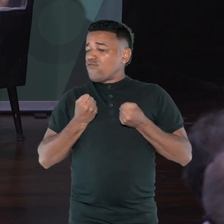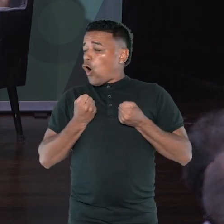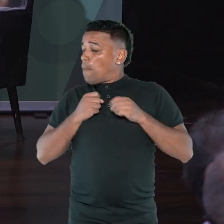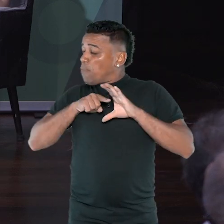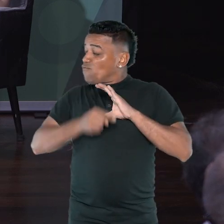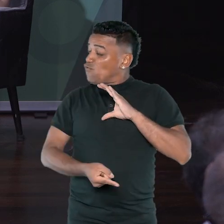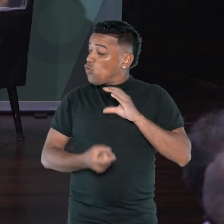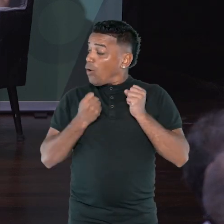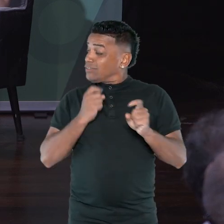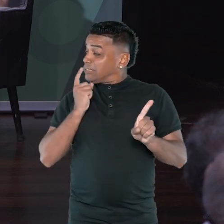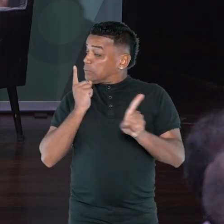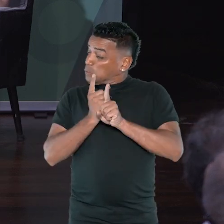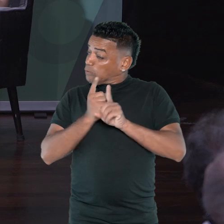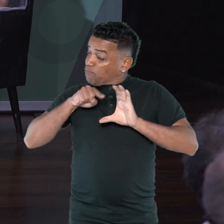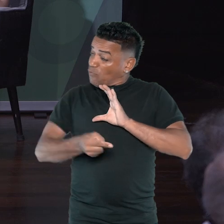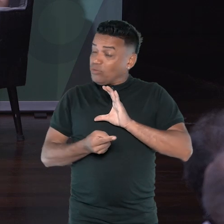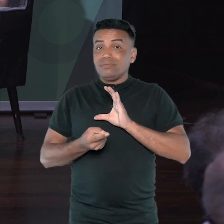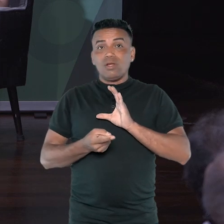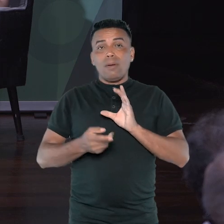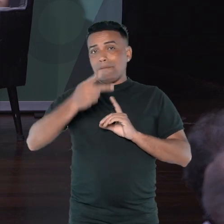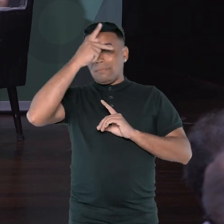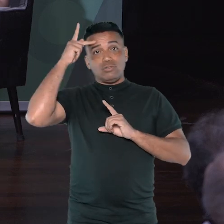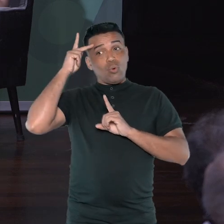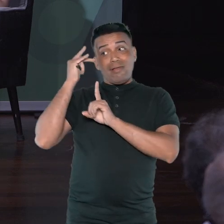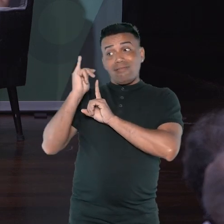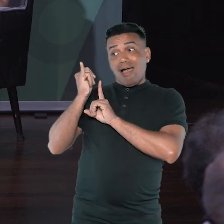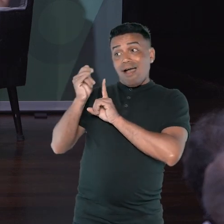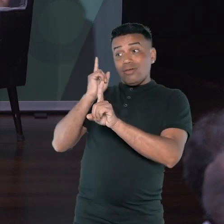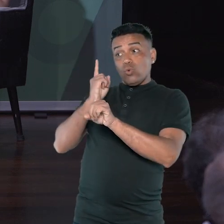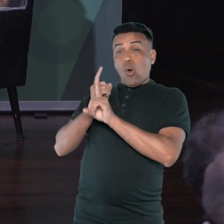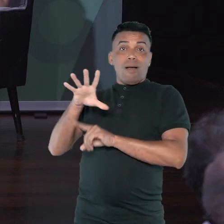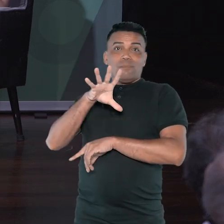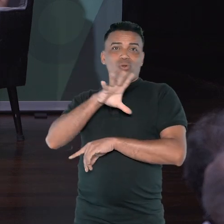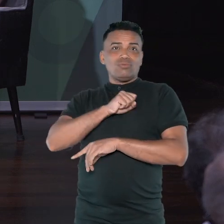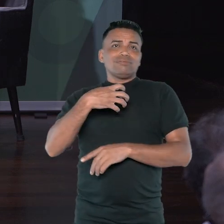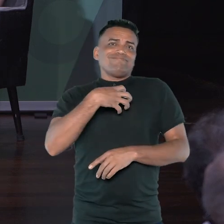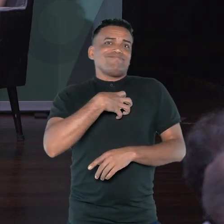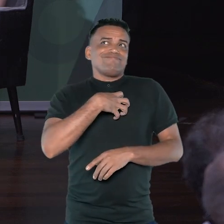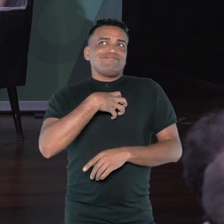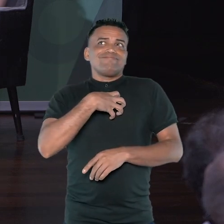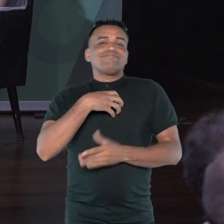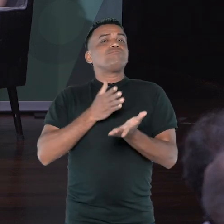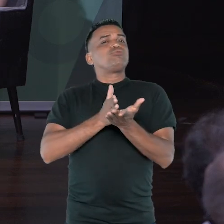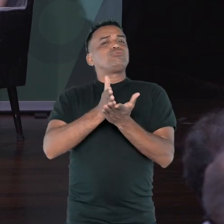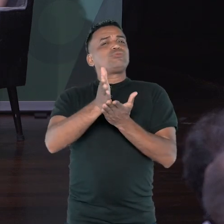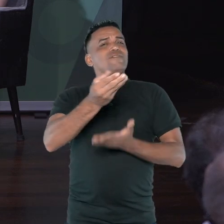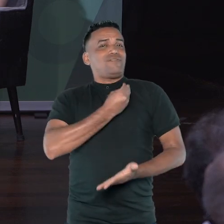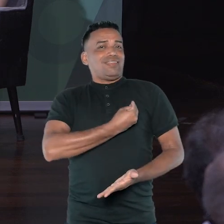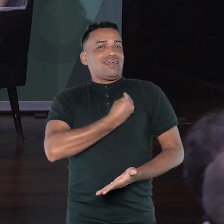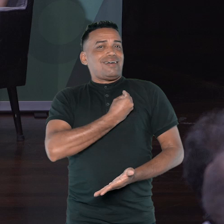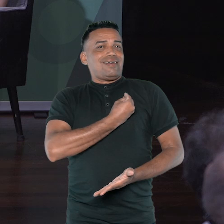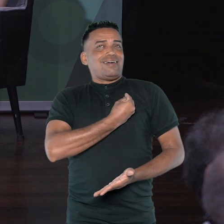intensos que um sujeito, ao narrar um encontro amoroso, ele pode ter essa sensação de destino também, né? Que,